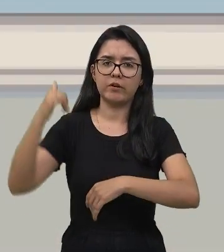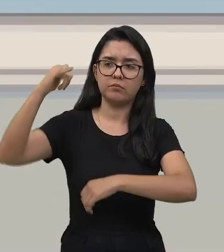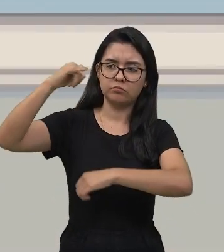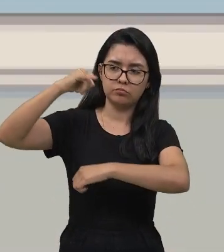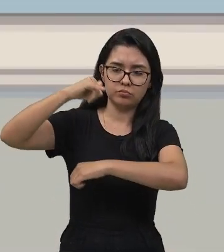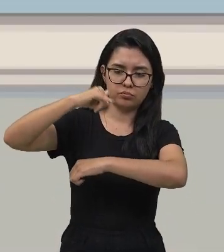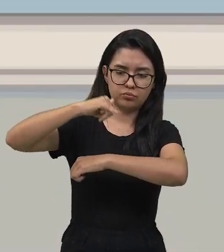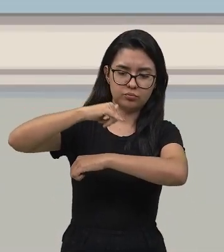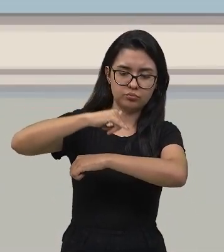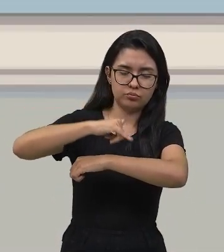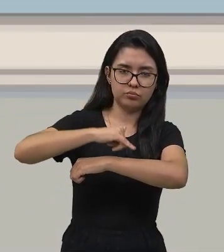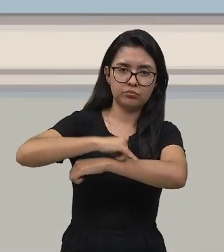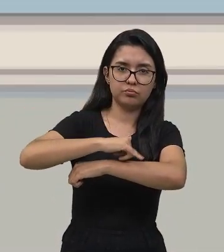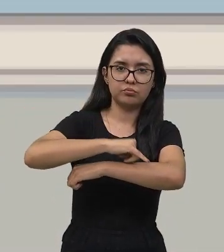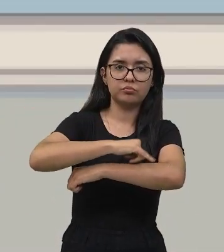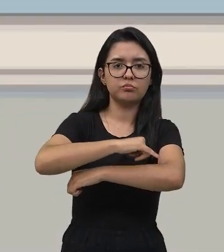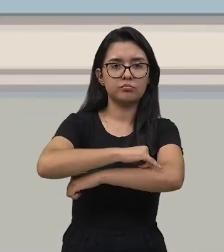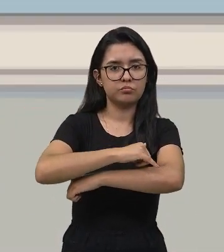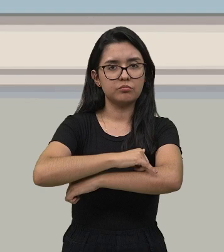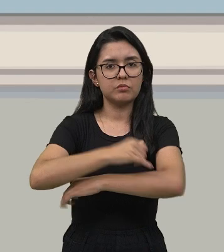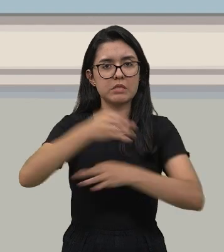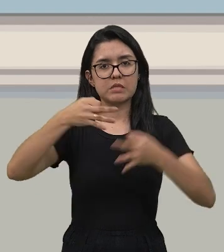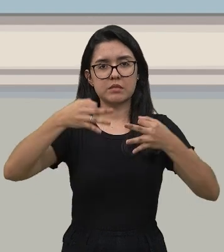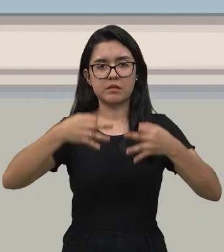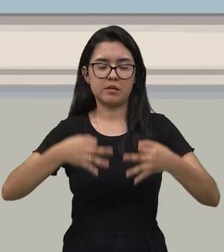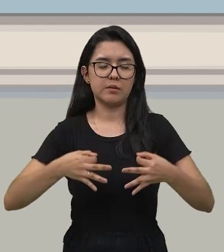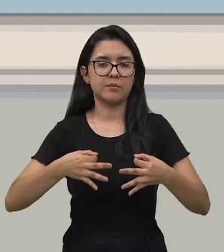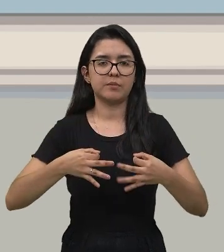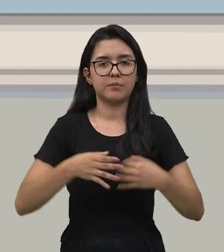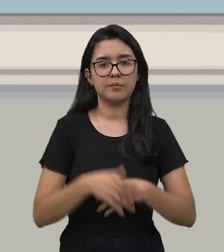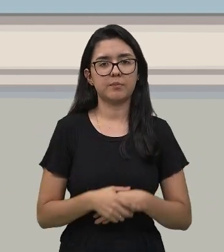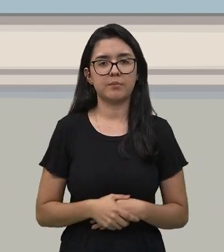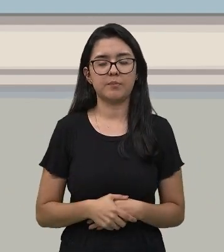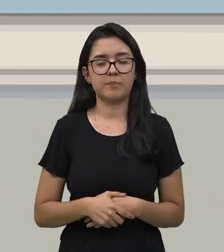pista com segurança e eficiência.